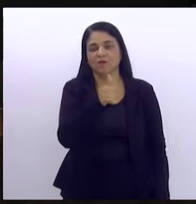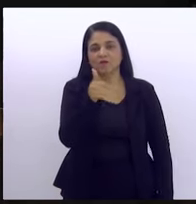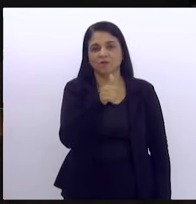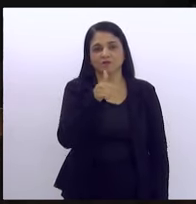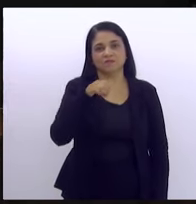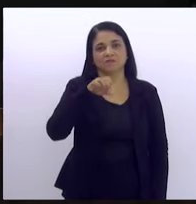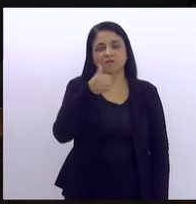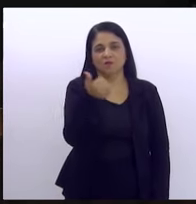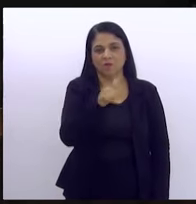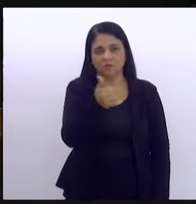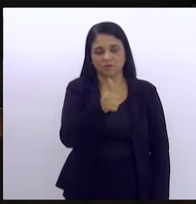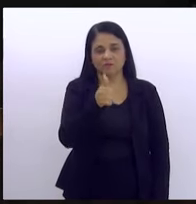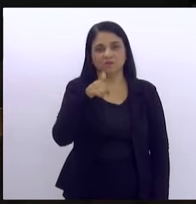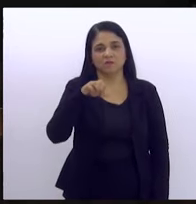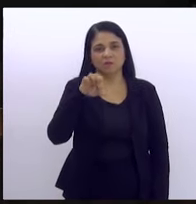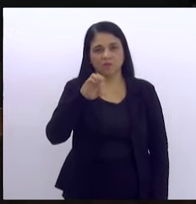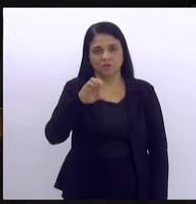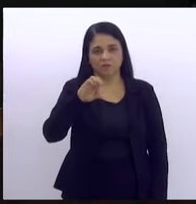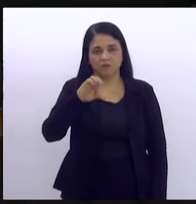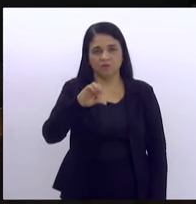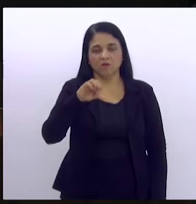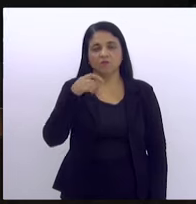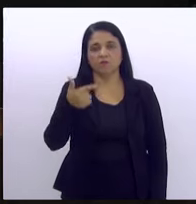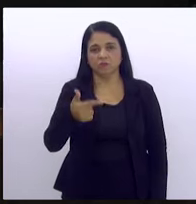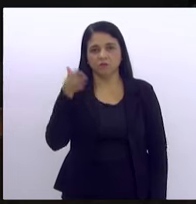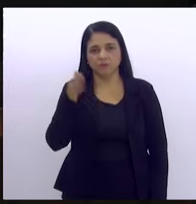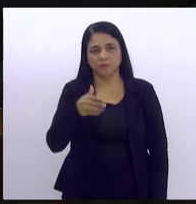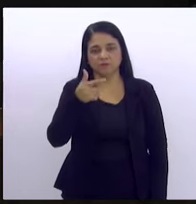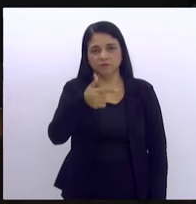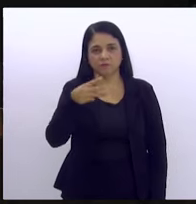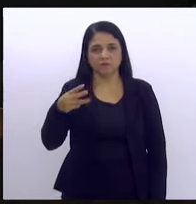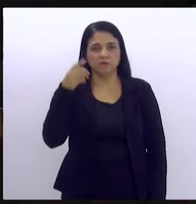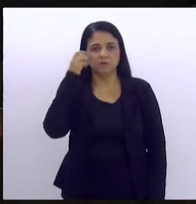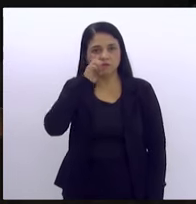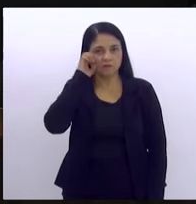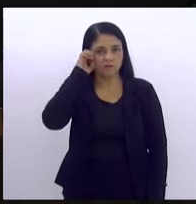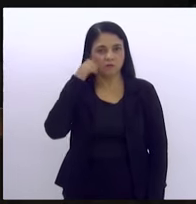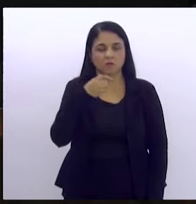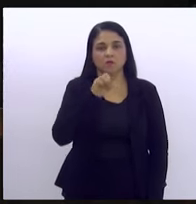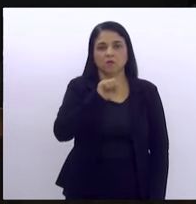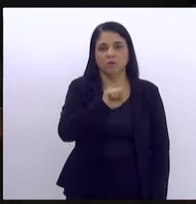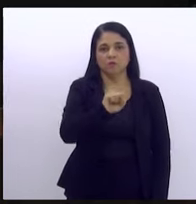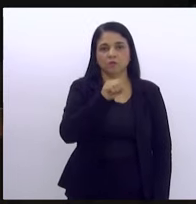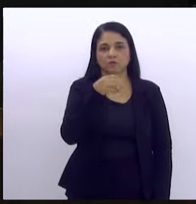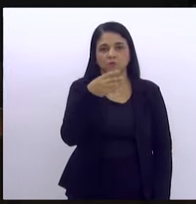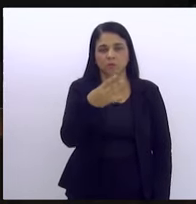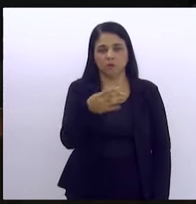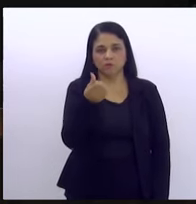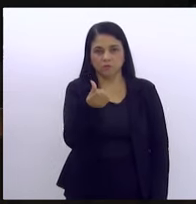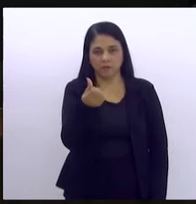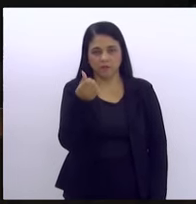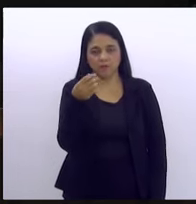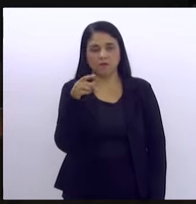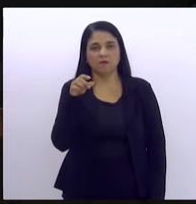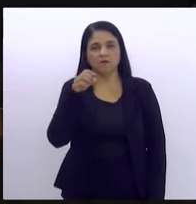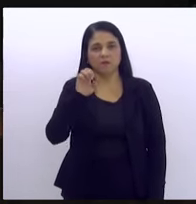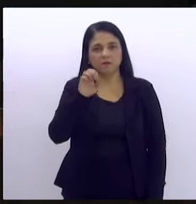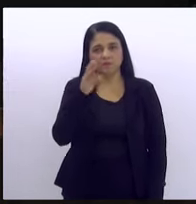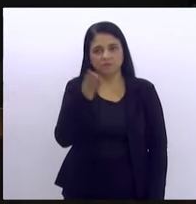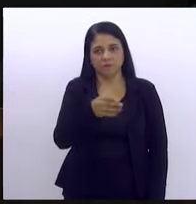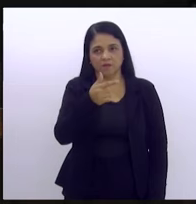1192, de 23, da deputada Élica Takimoto. Projeto de lei 846, de 23, da deputada Élica